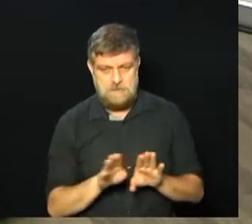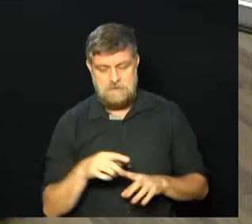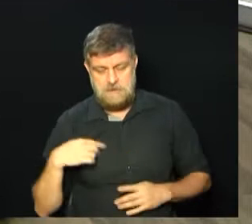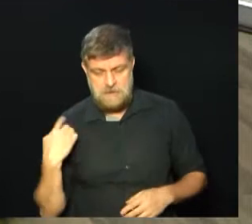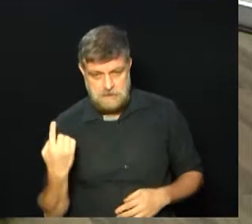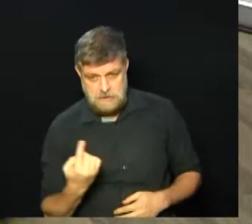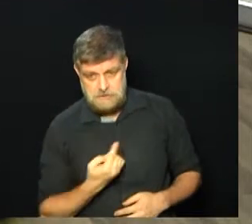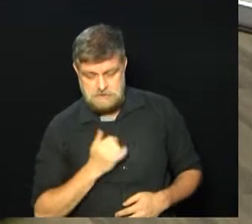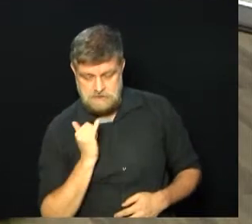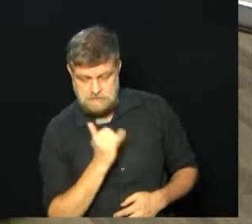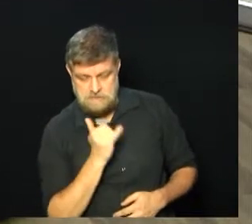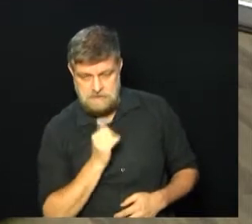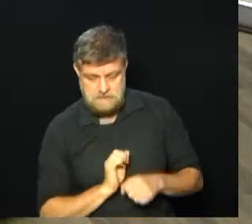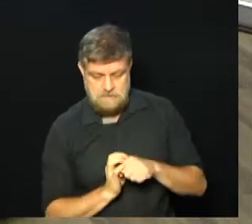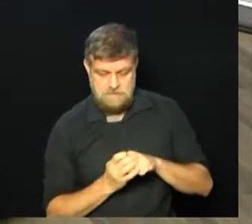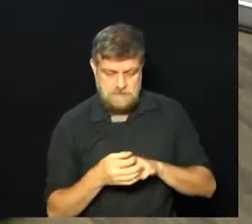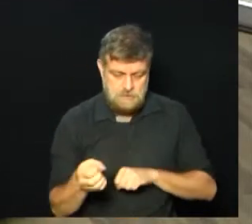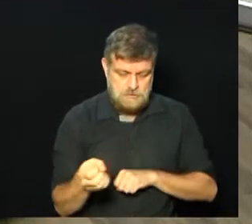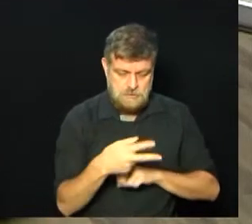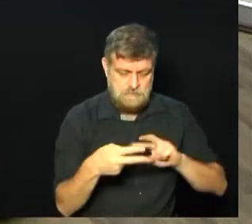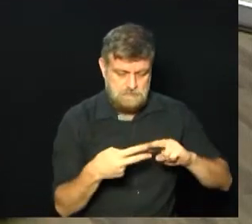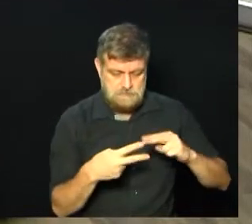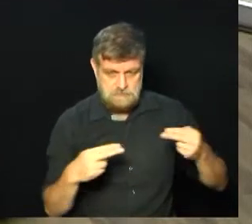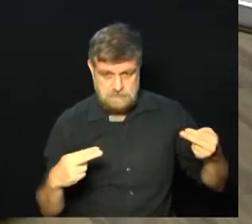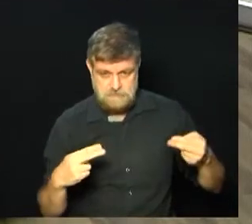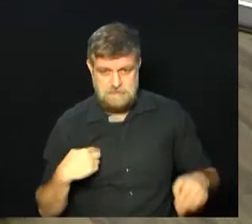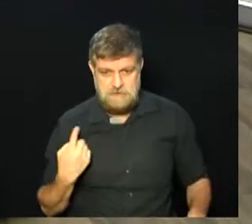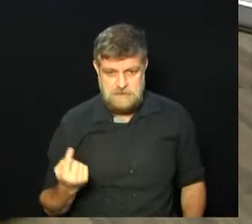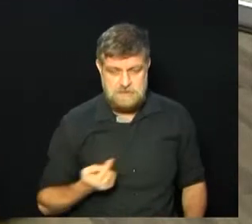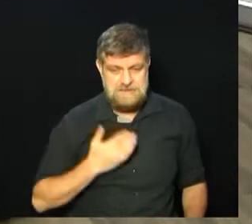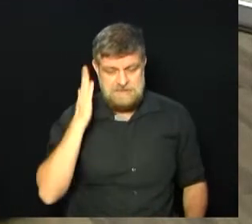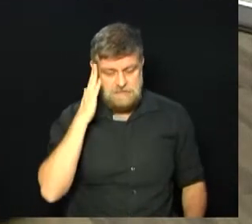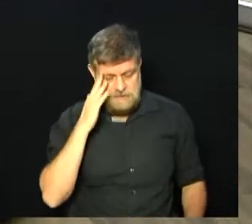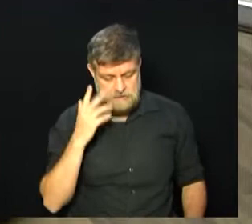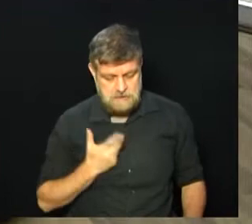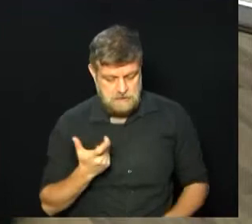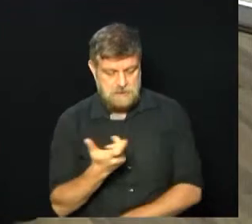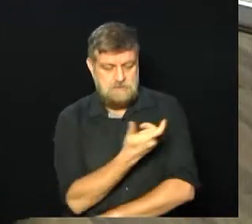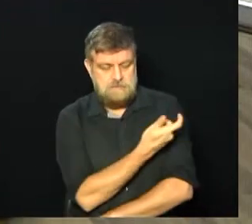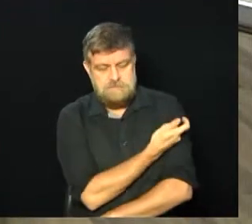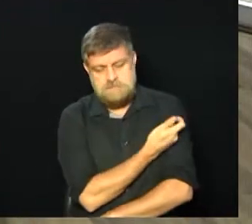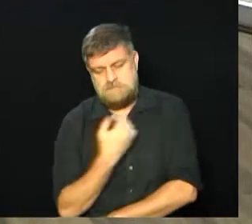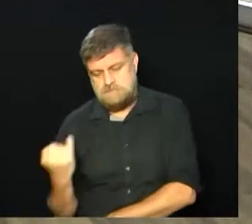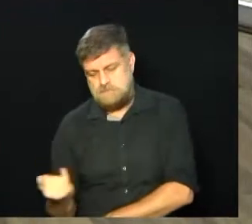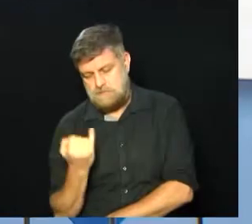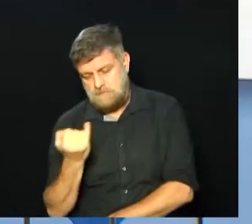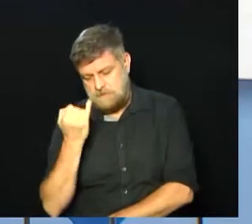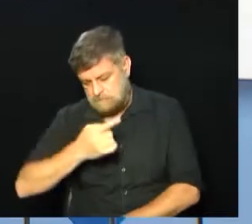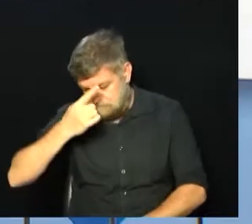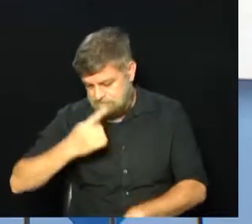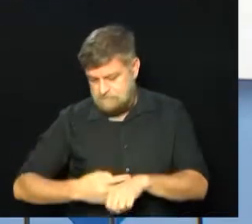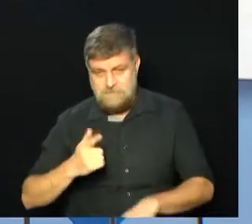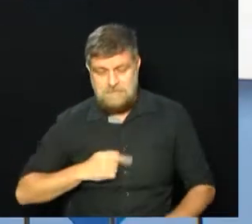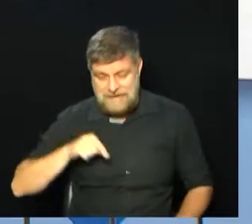inclusive com essa questão da nova variante a gente sabe que o que protege no momento é a vacina e a gente